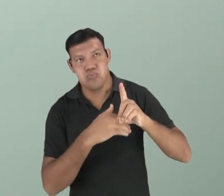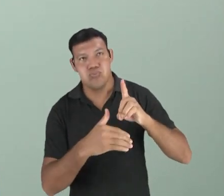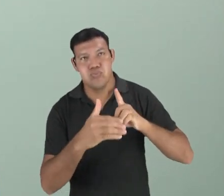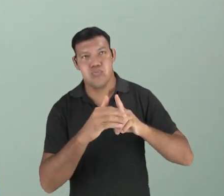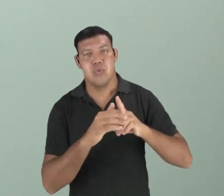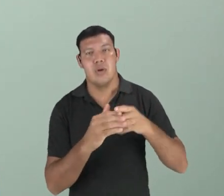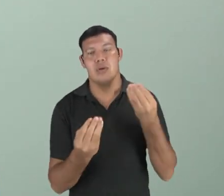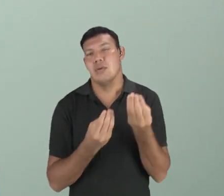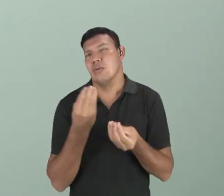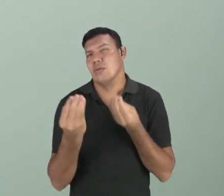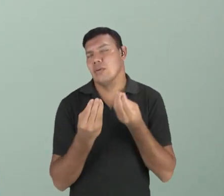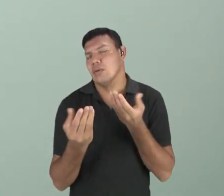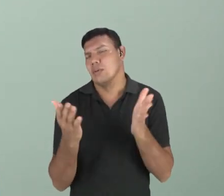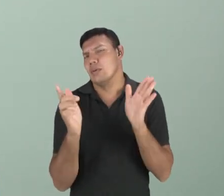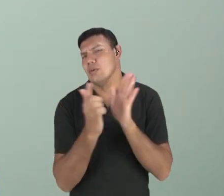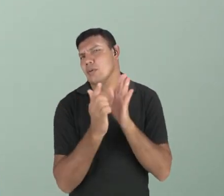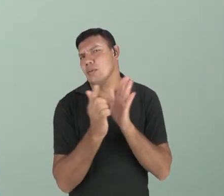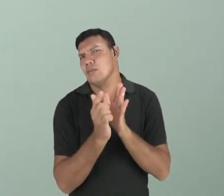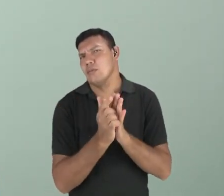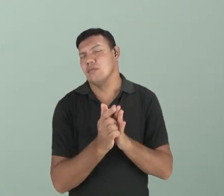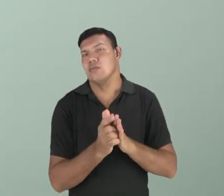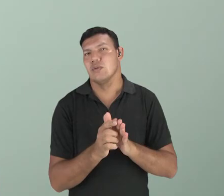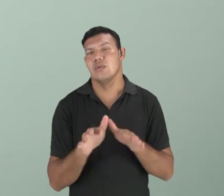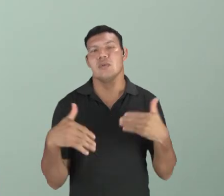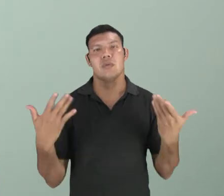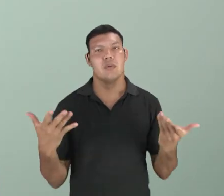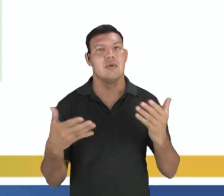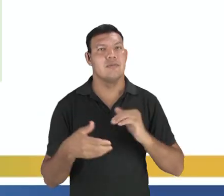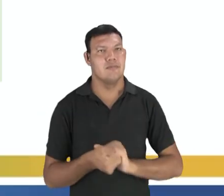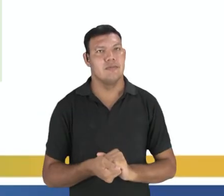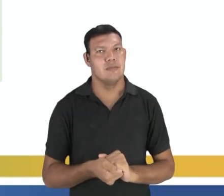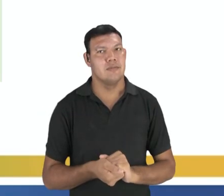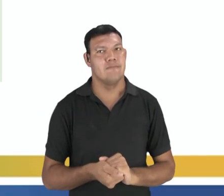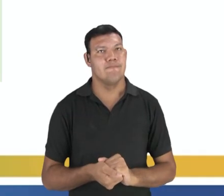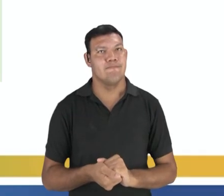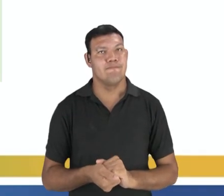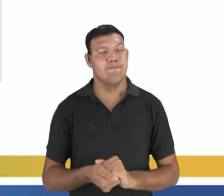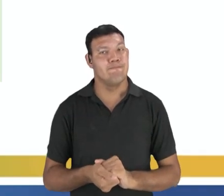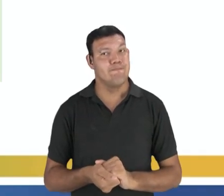aí, o que vocês acham em relação à questão 1 e a 2?